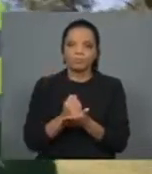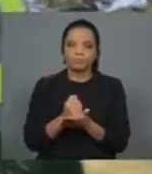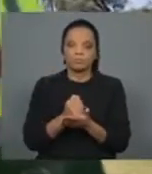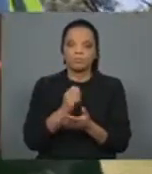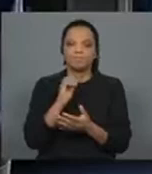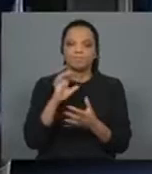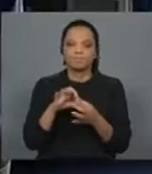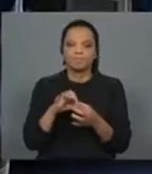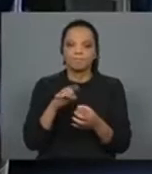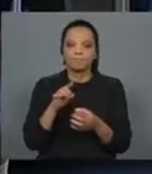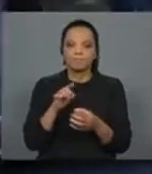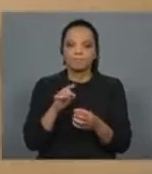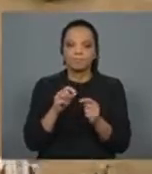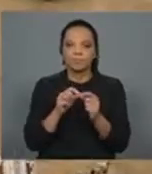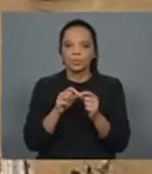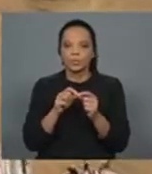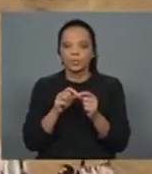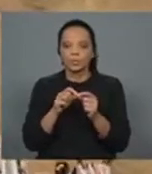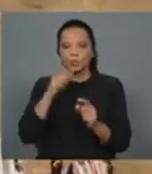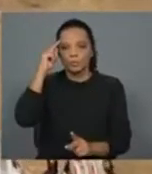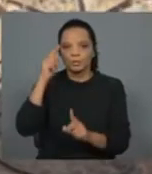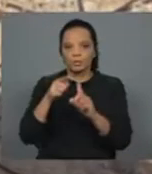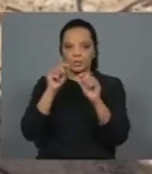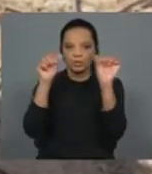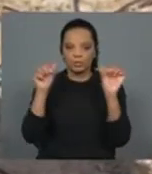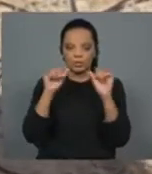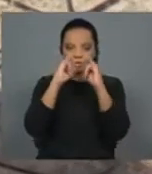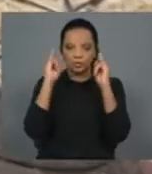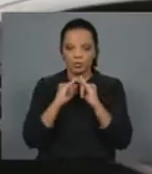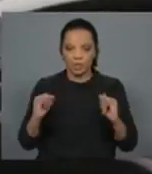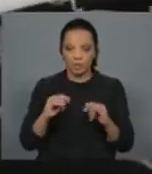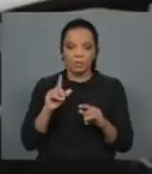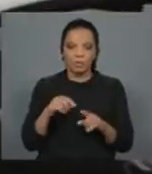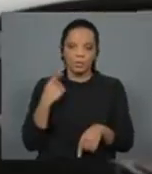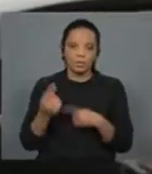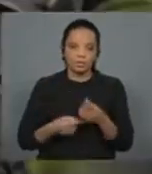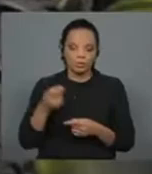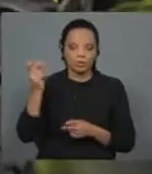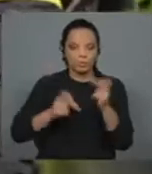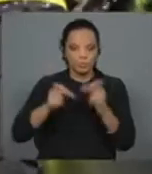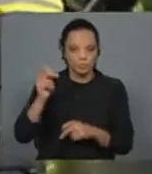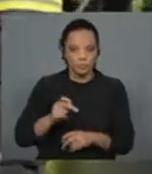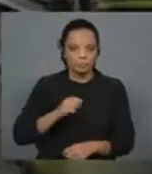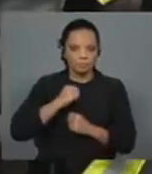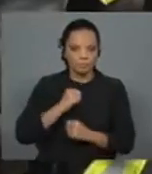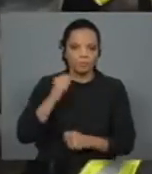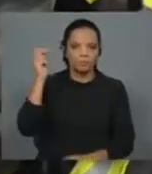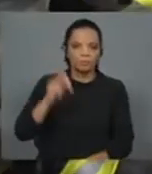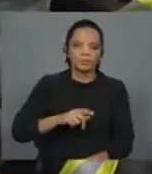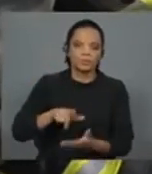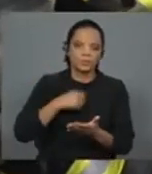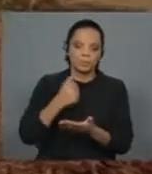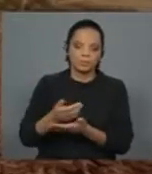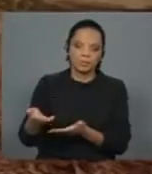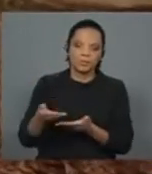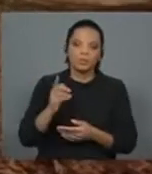daquilo que são as linhas internacionais, mas depois também temos, e é algo que tem estado a surgir com bastante força e são sempre bem-vindos, que são